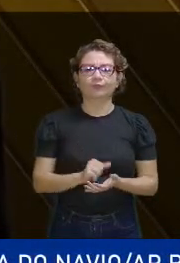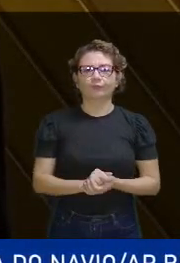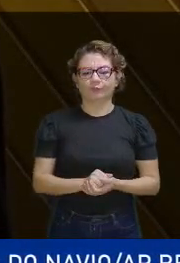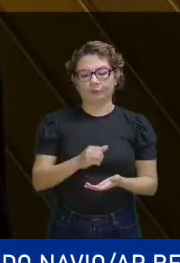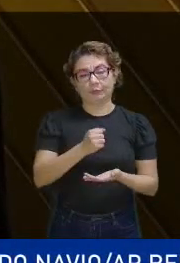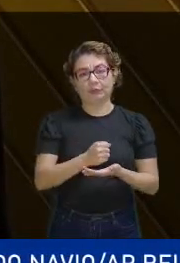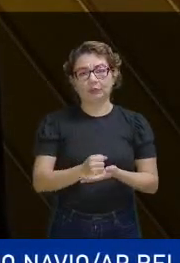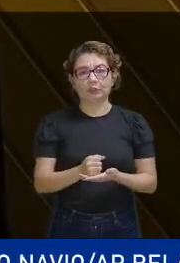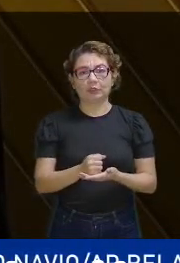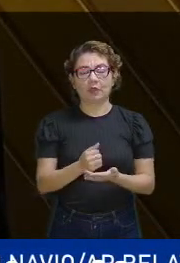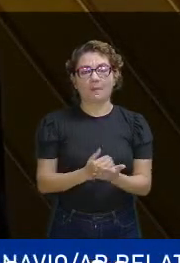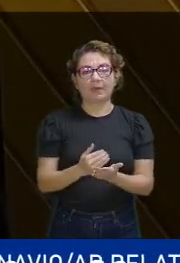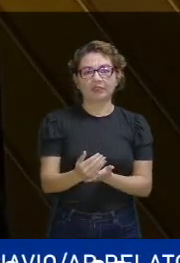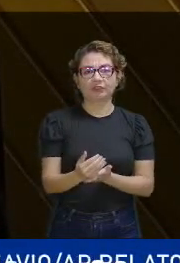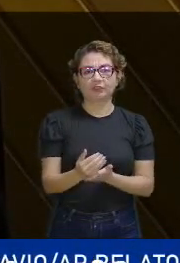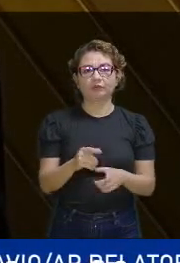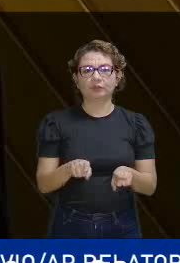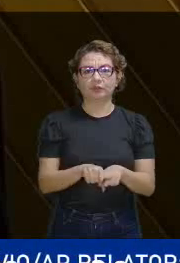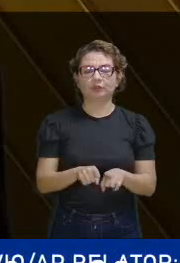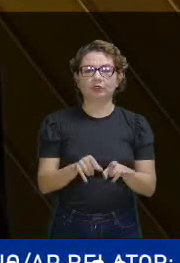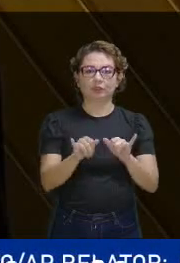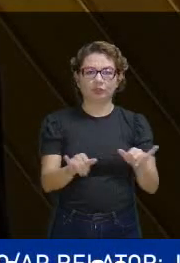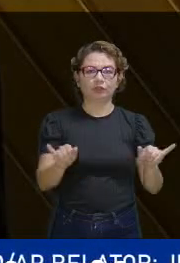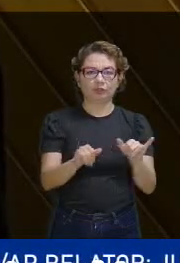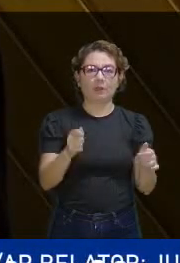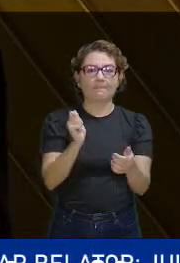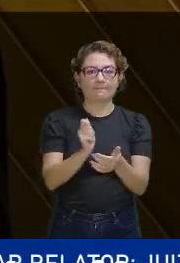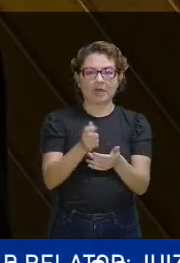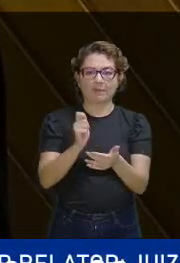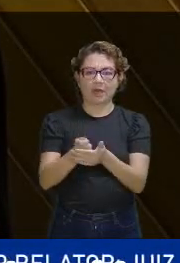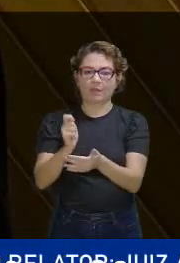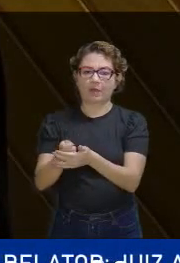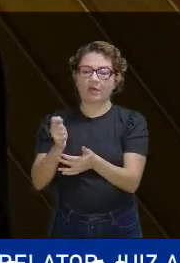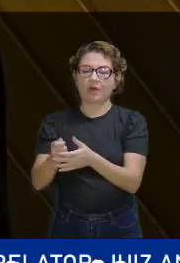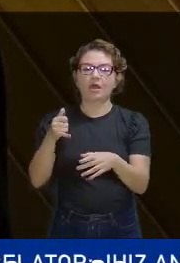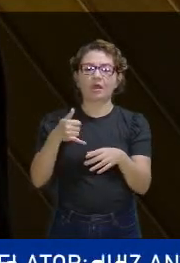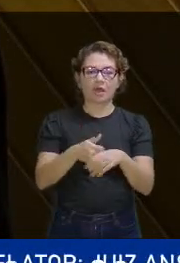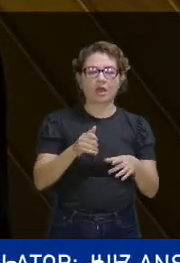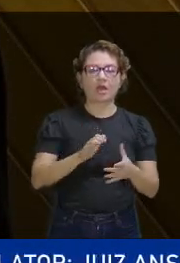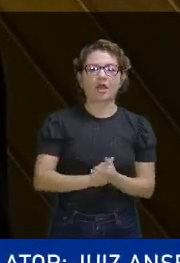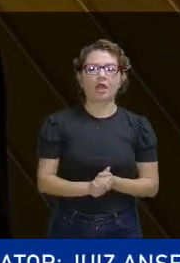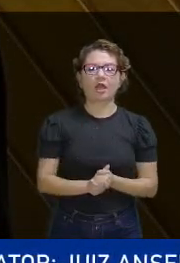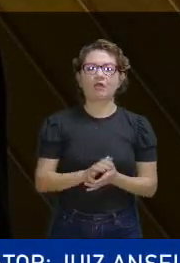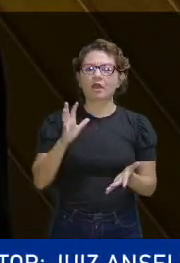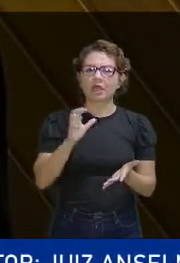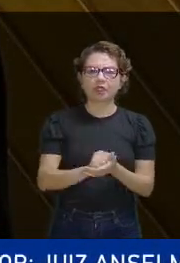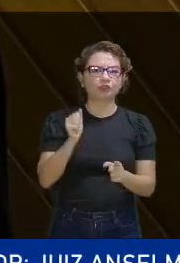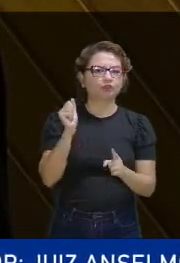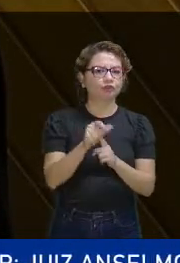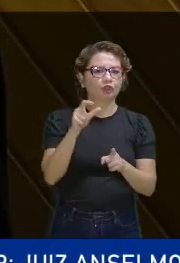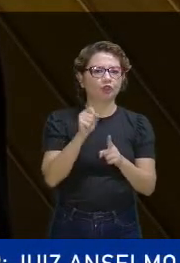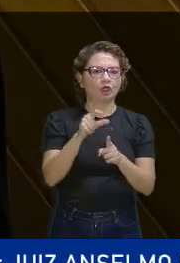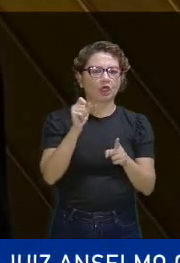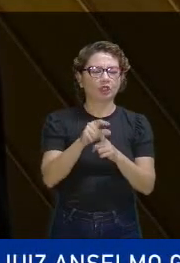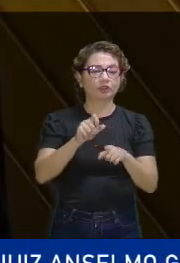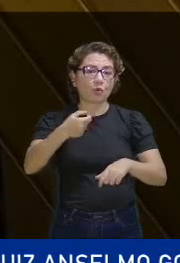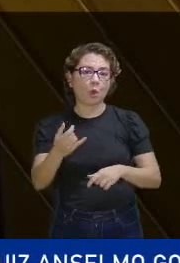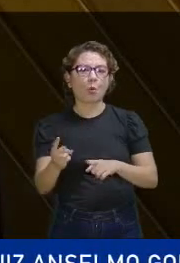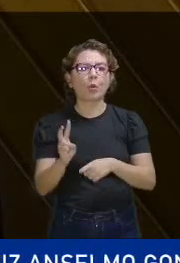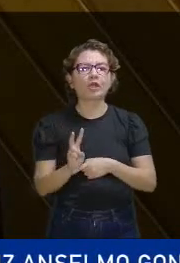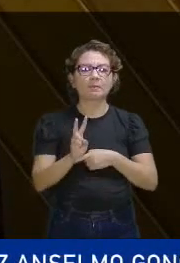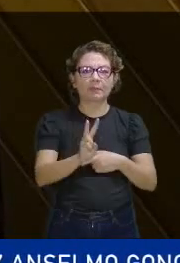em parecer inicial, identificou despesas com combustíveis sem o correspondente registro de locação ou cessão de